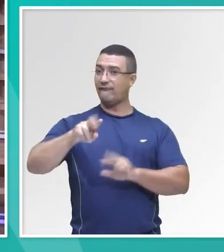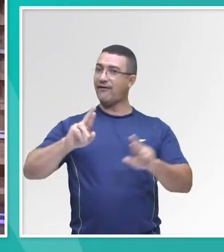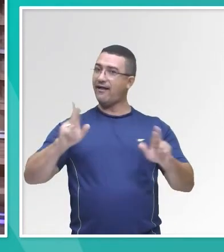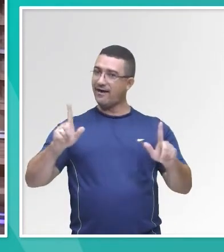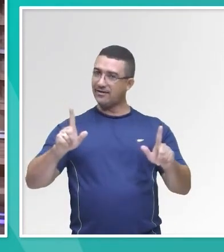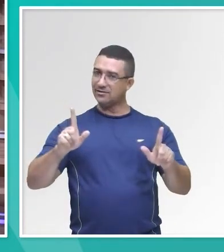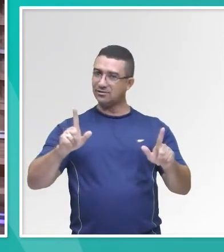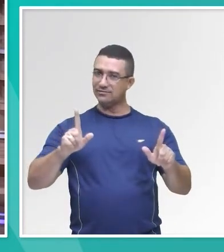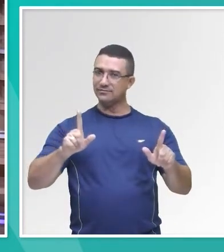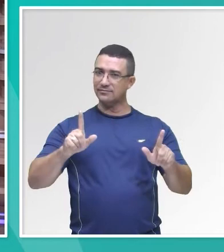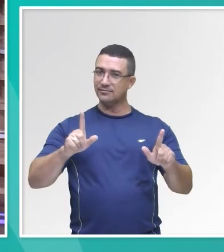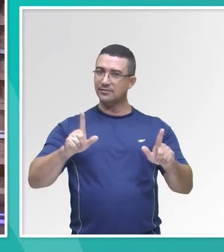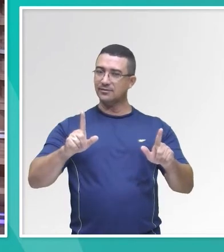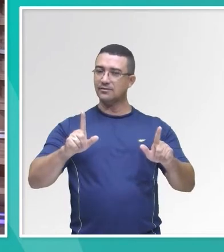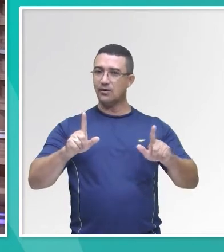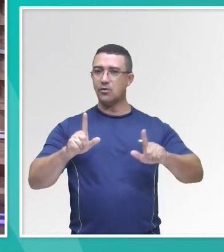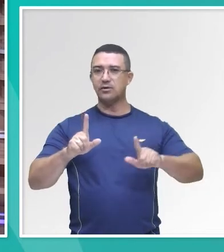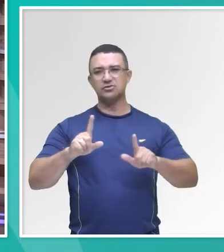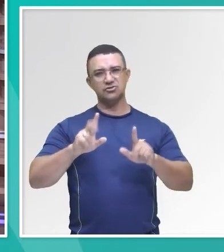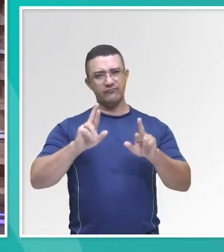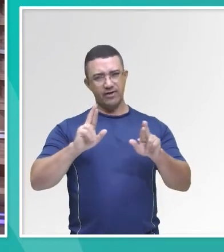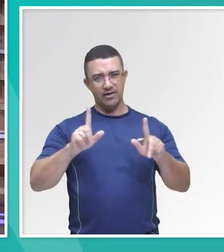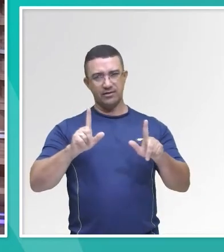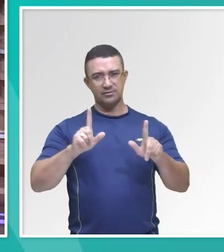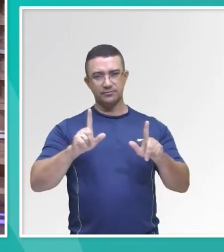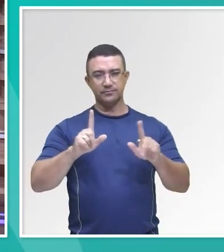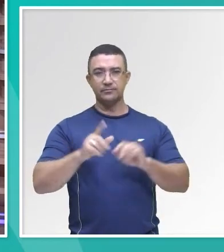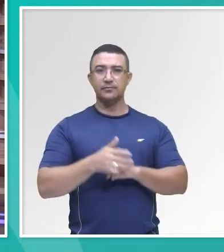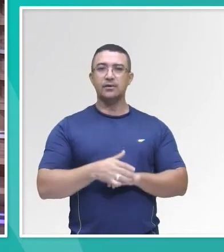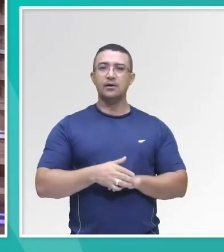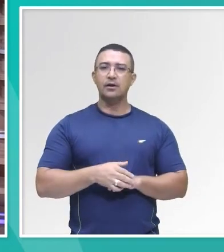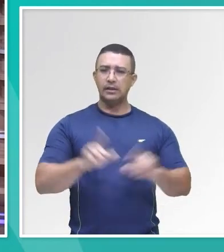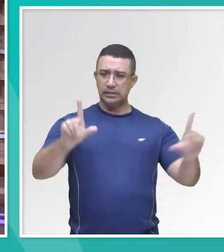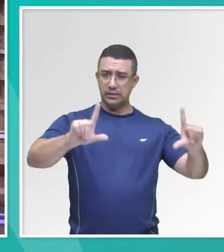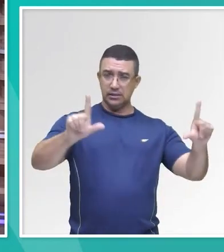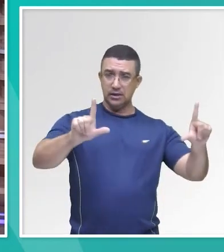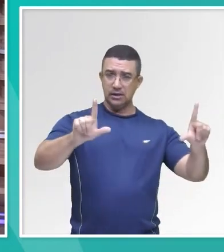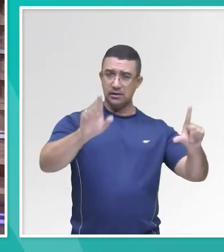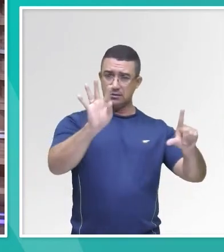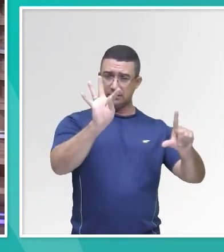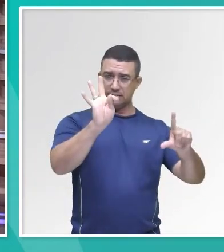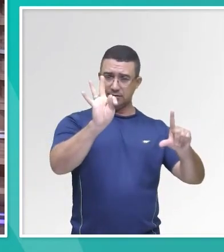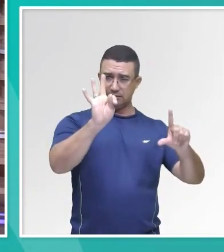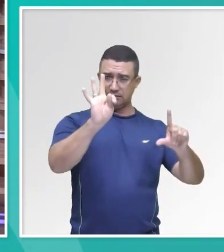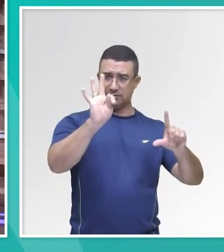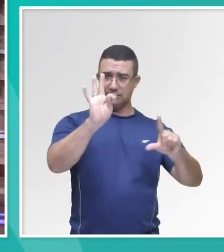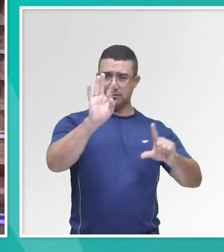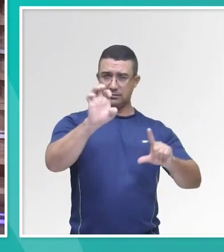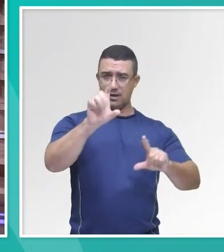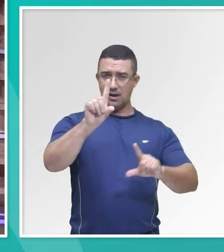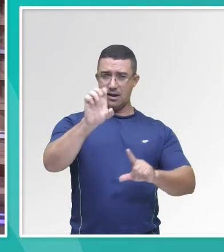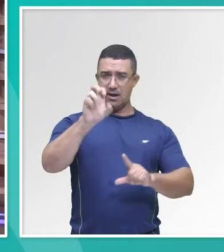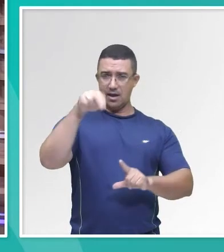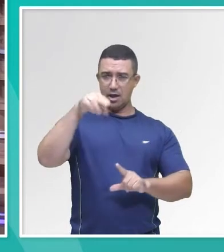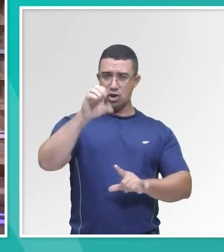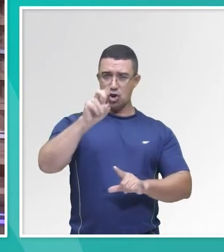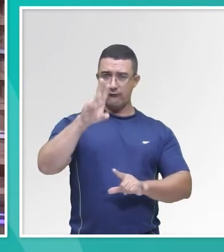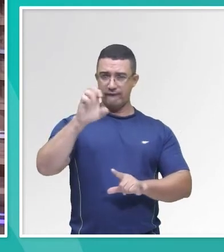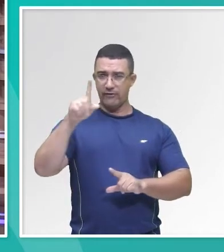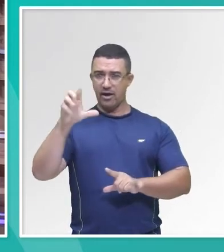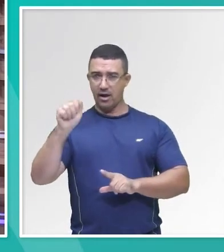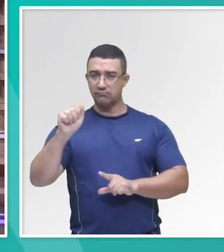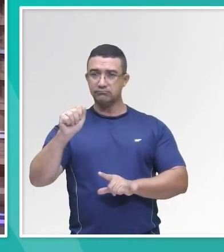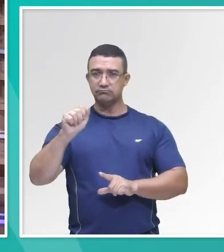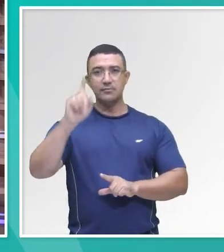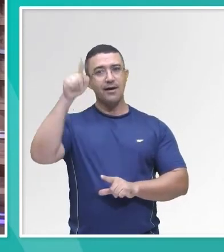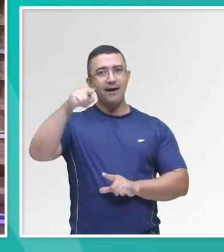telenovela. É baseado justamente nessa novela, porque ela é uma narrativa mais curta. É uma narrativa mais